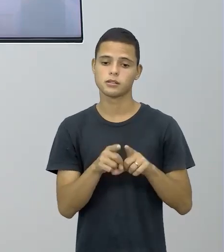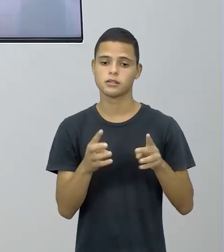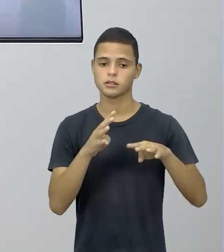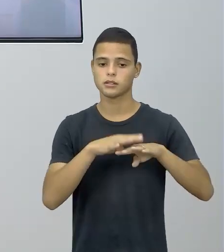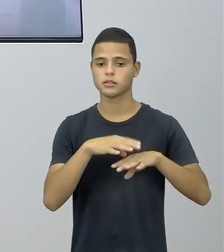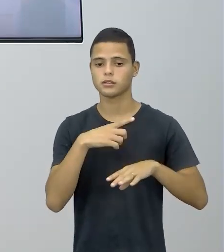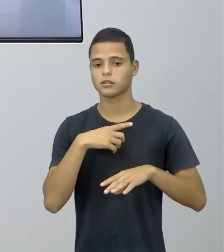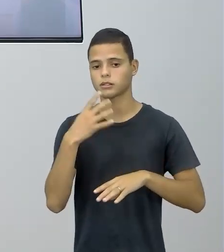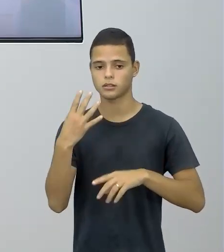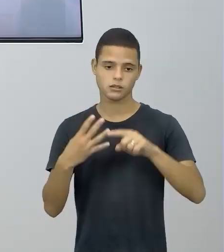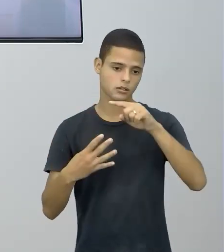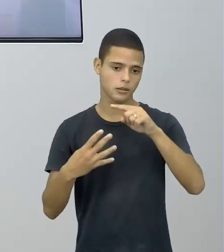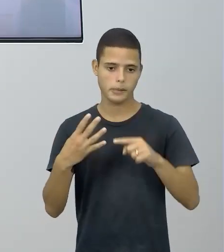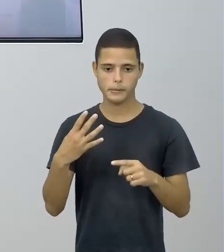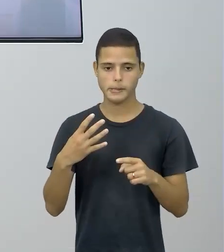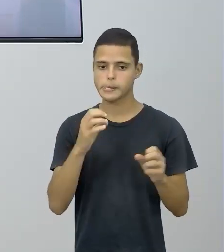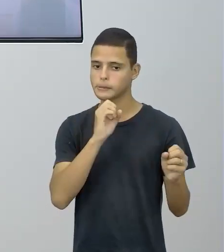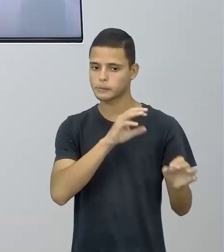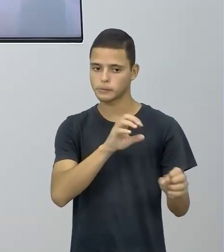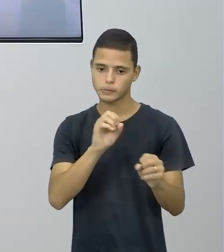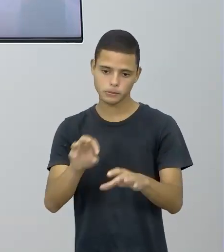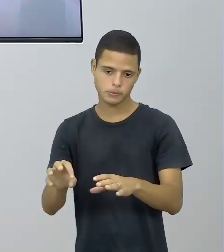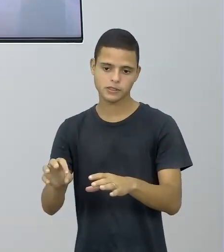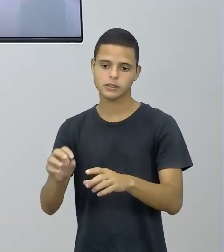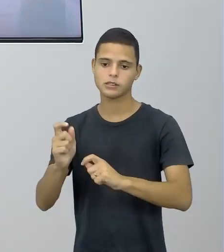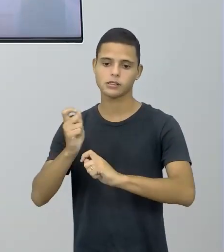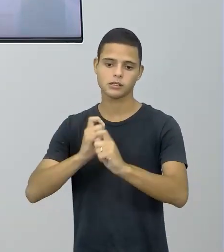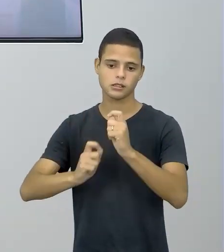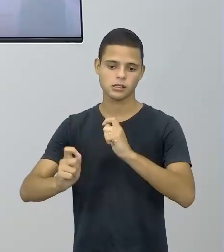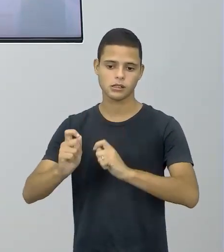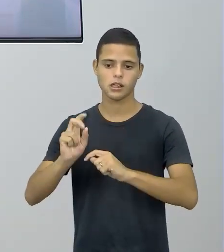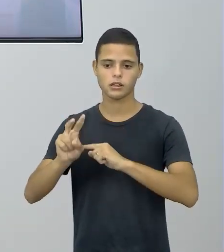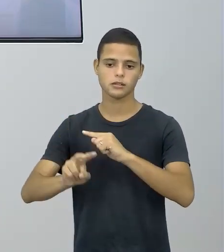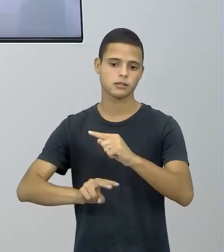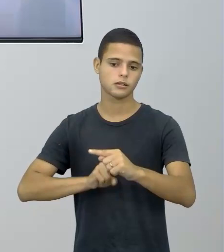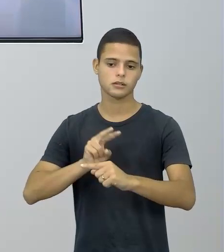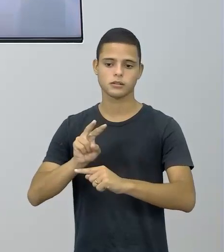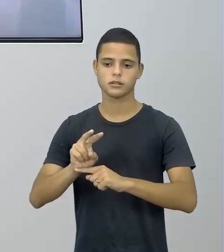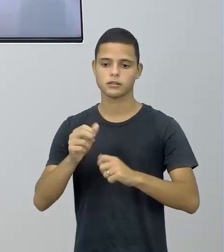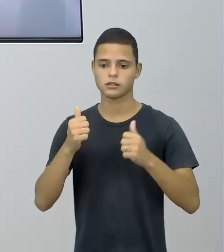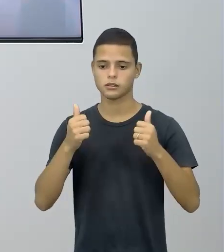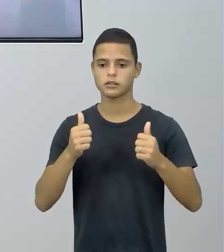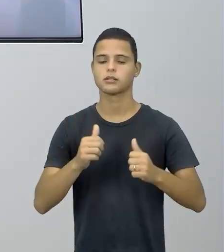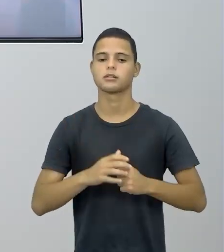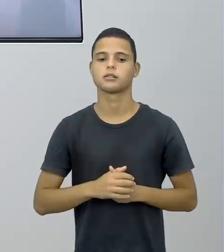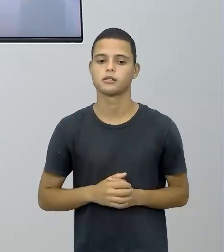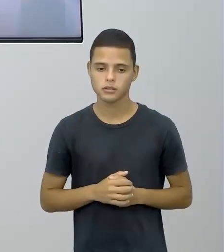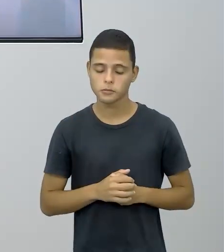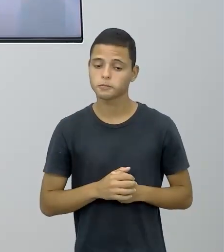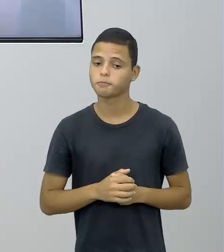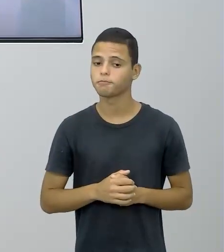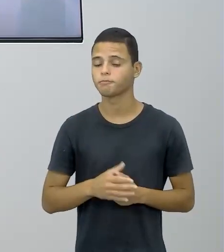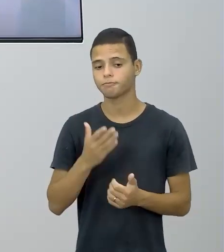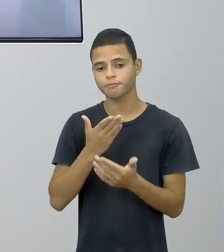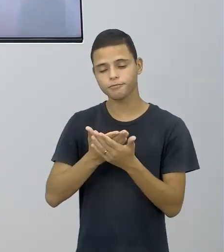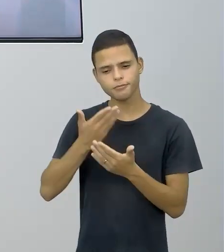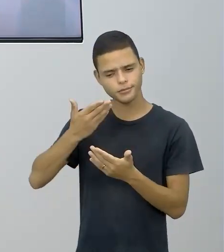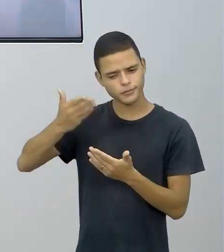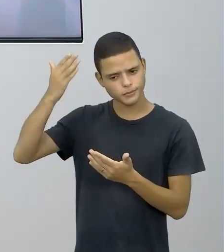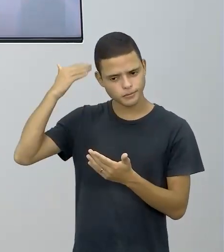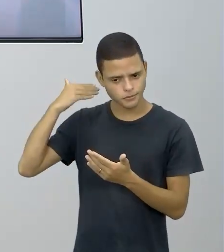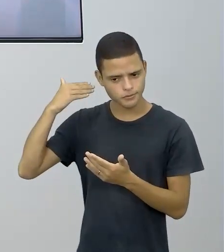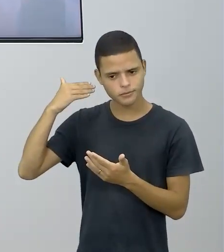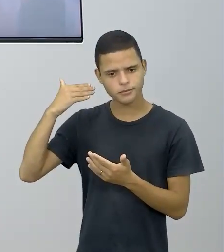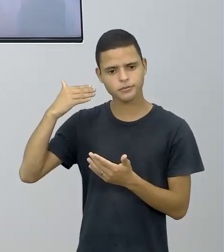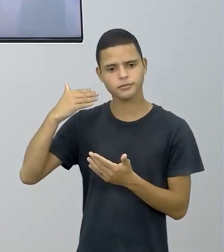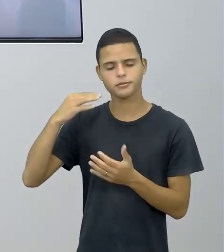É educação financeira, no caso de matemática, com a professora Ilana. Beleza? Então, a aula passada a gente fez alguns